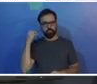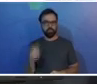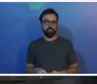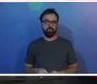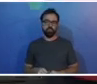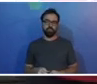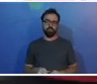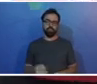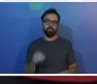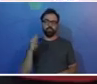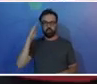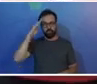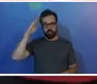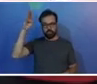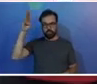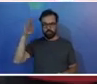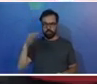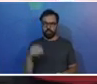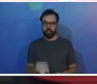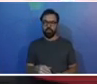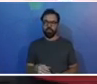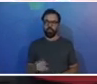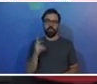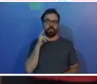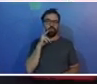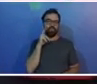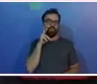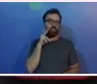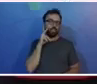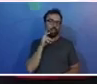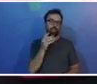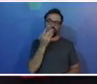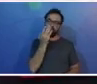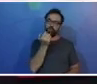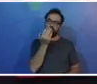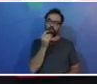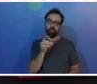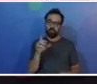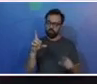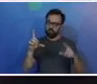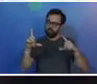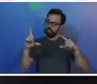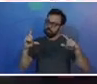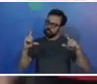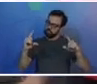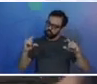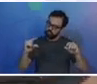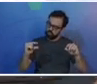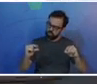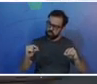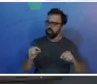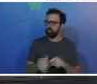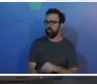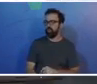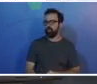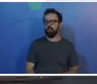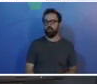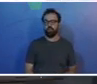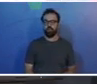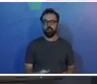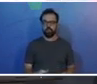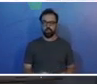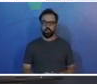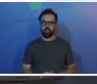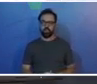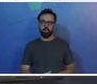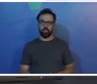O objetivo é restringir o uso de bebidas alcoólicas. Então, o governo tenta diminuir o consumo.